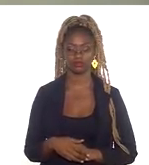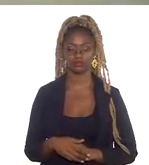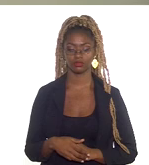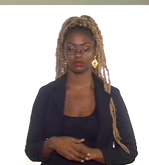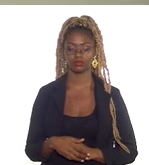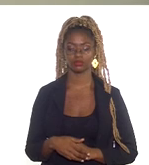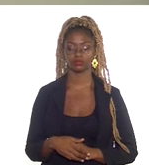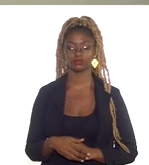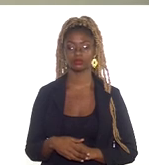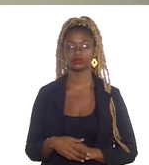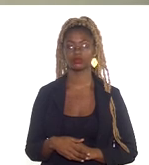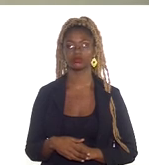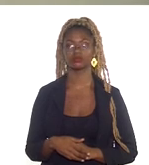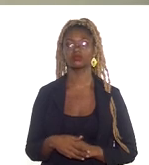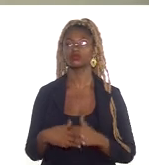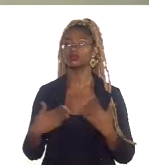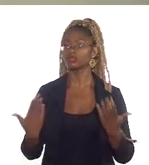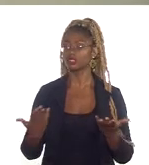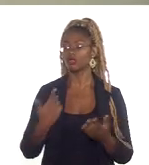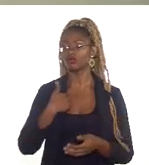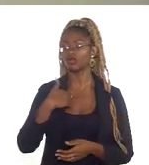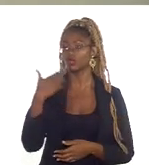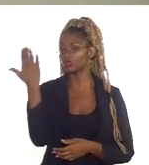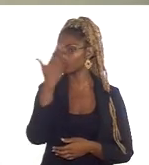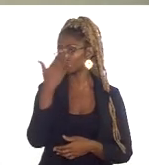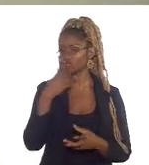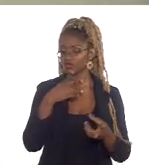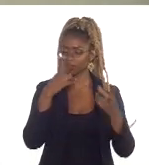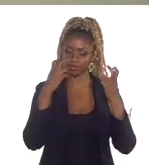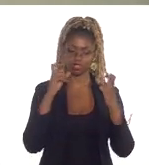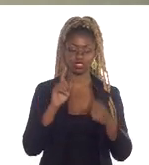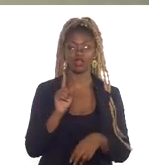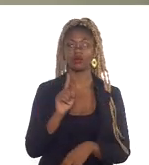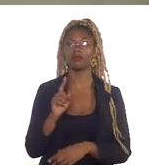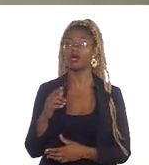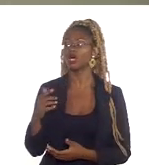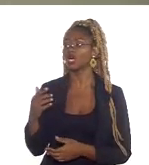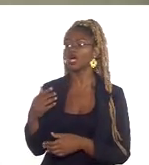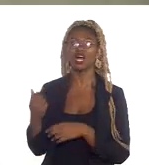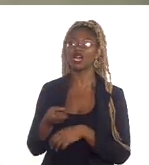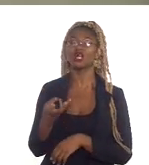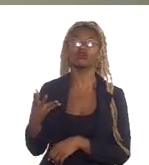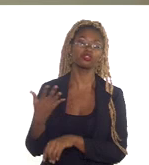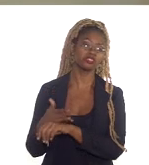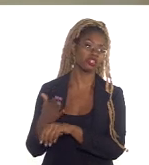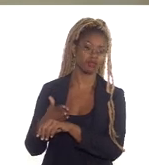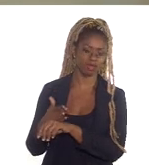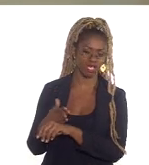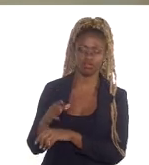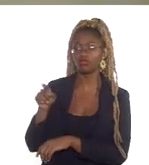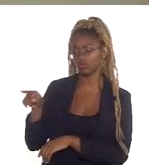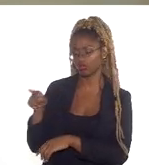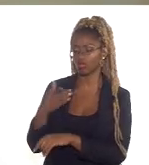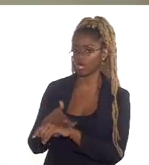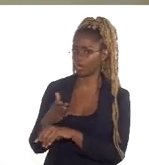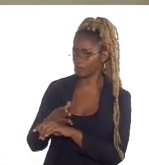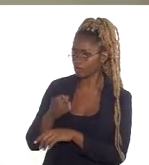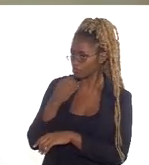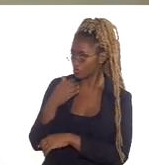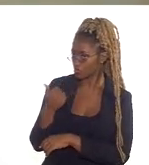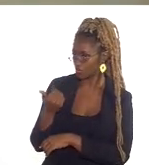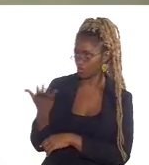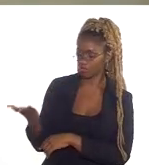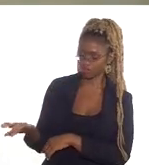eu não vejo assim há quantos treinamentos. A mim me parece bastante razoável, né? Em